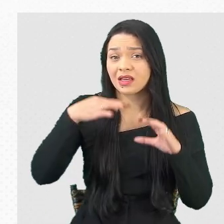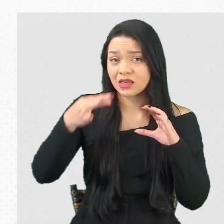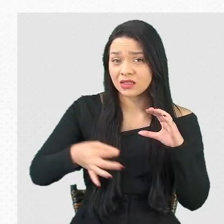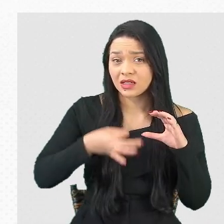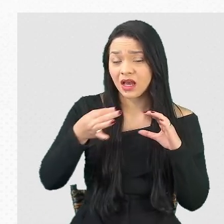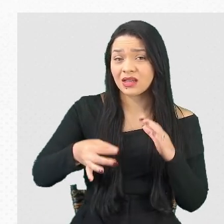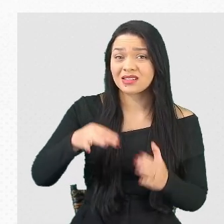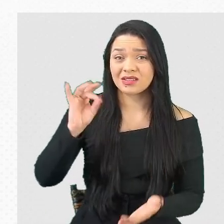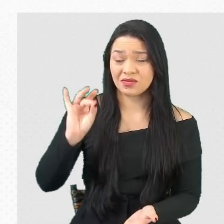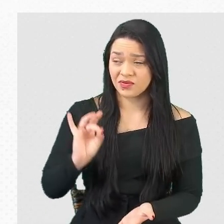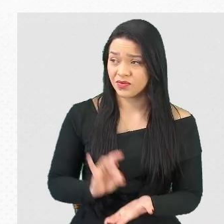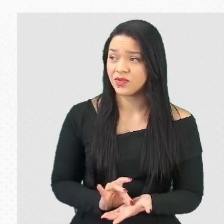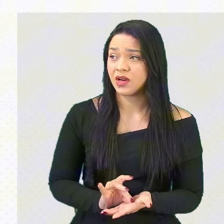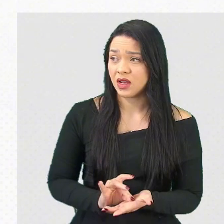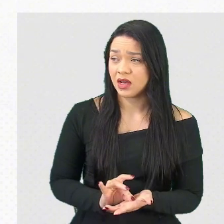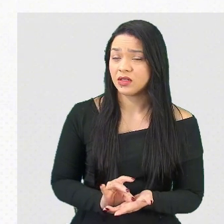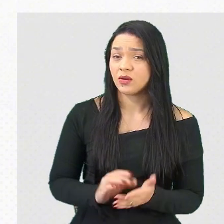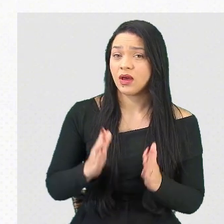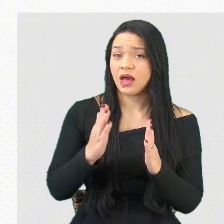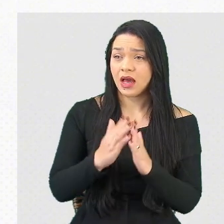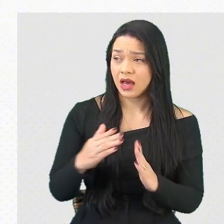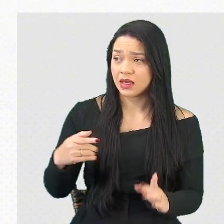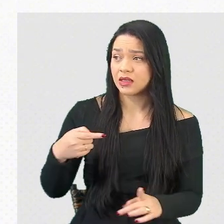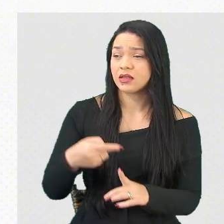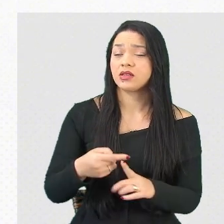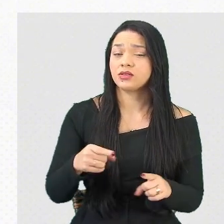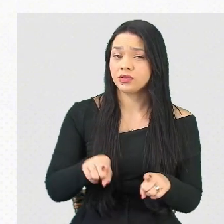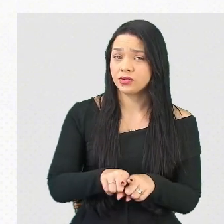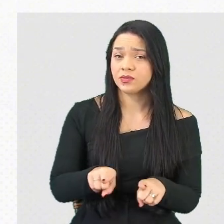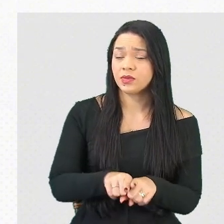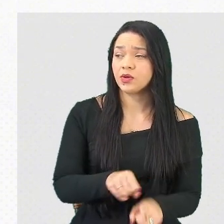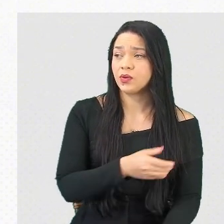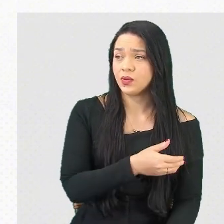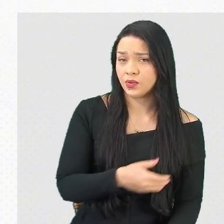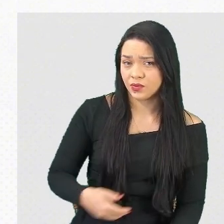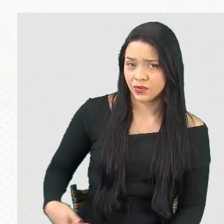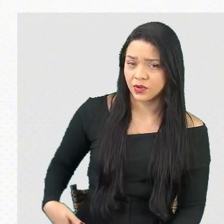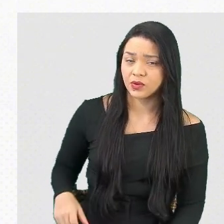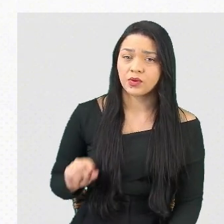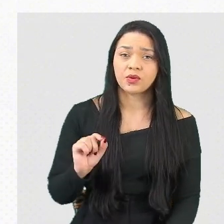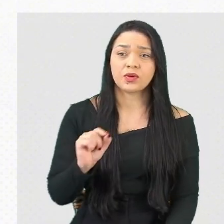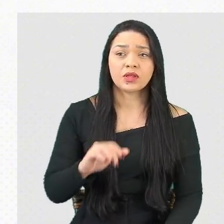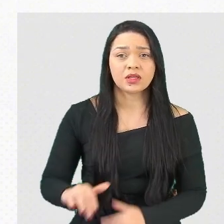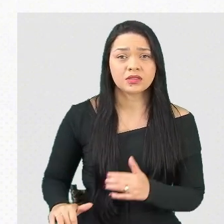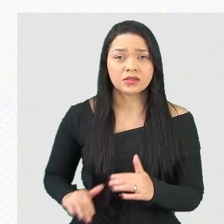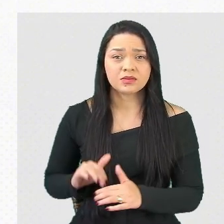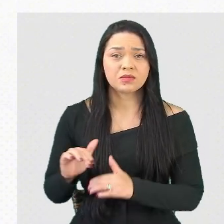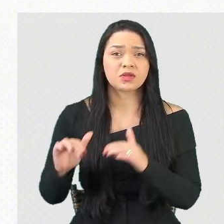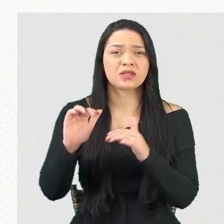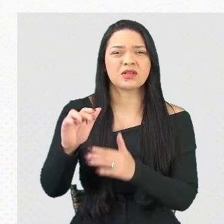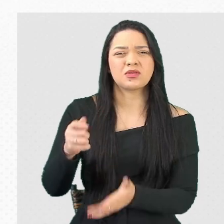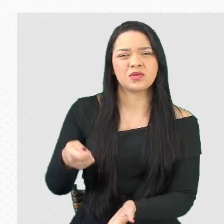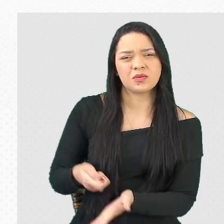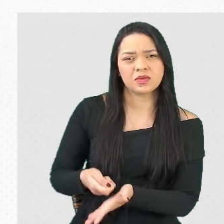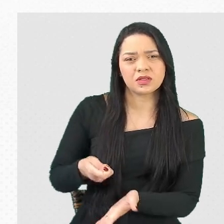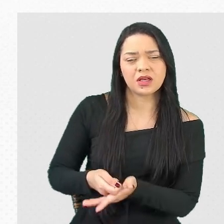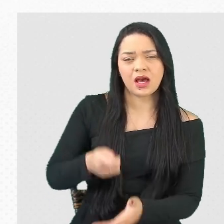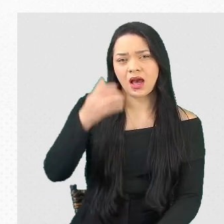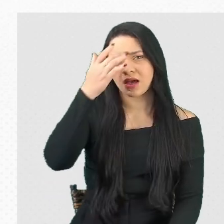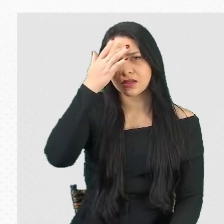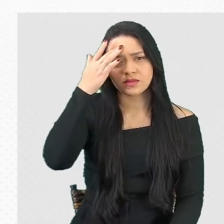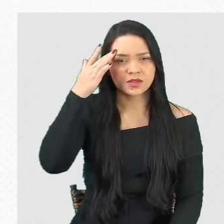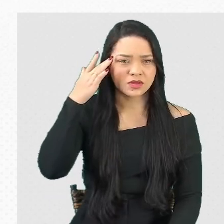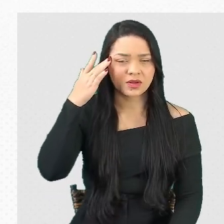fato, tanto a igreja quanto o absolutismo, no processo de opressão às pessoas, eles vão